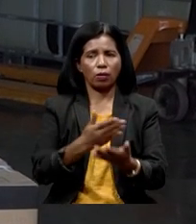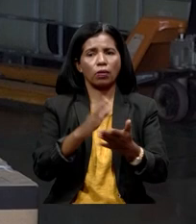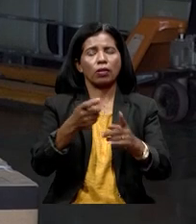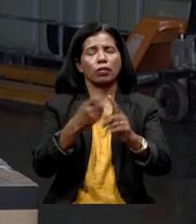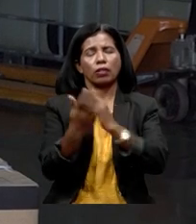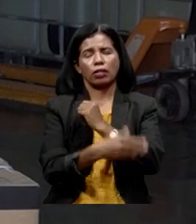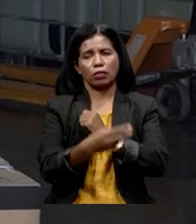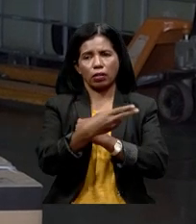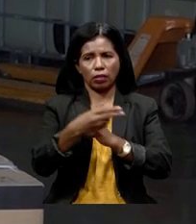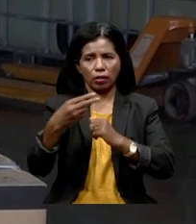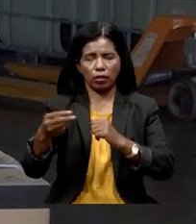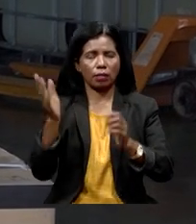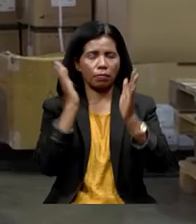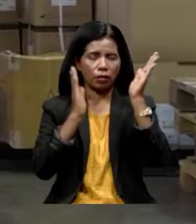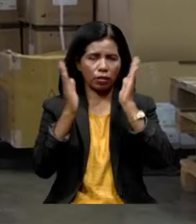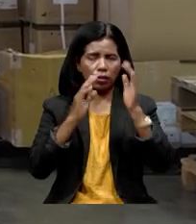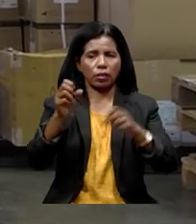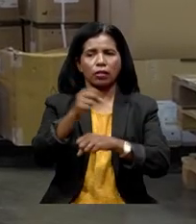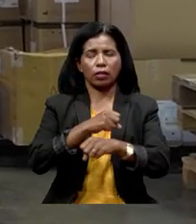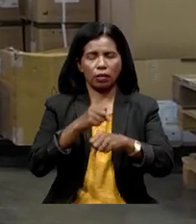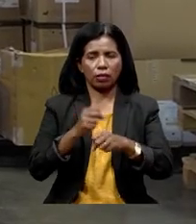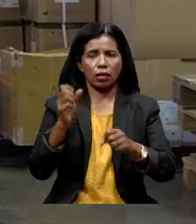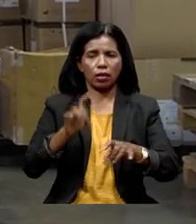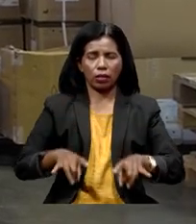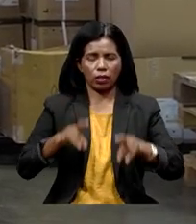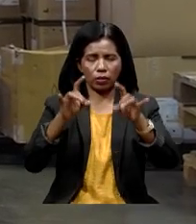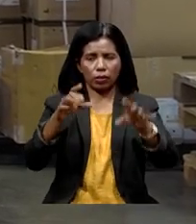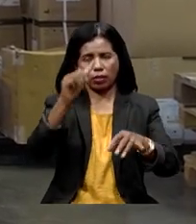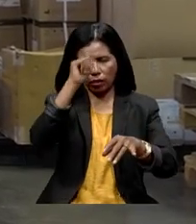nação Indonésia, Malásia, Singapura, Austrália,